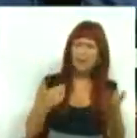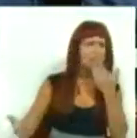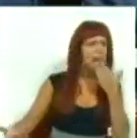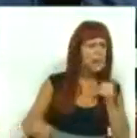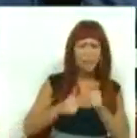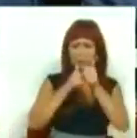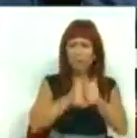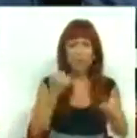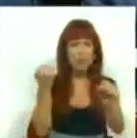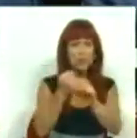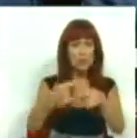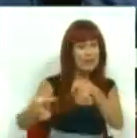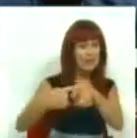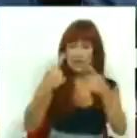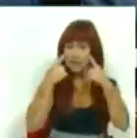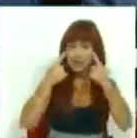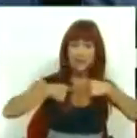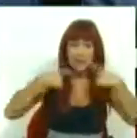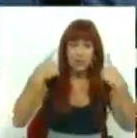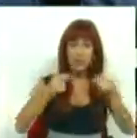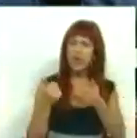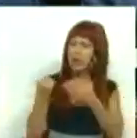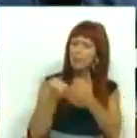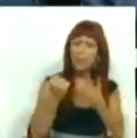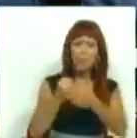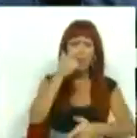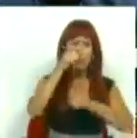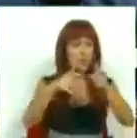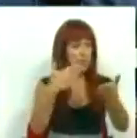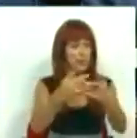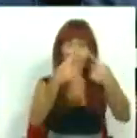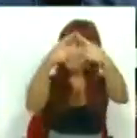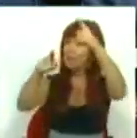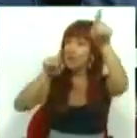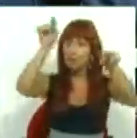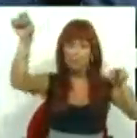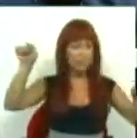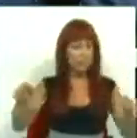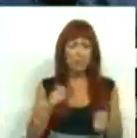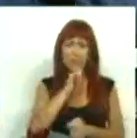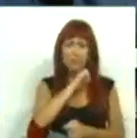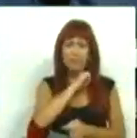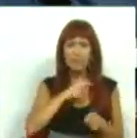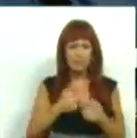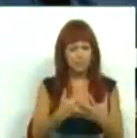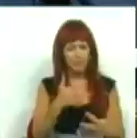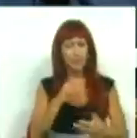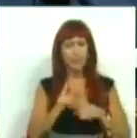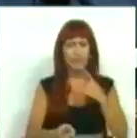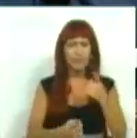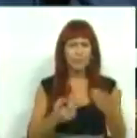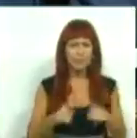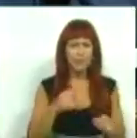o cumprimento de missões de interesse público, em apoio das populações, em diferentes situações, permitindo-nos